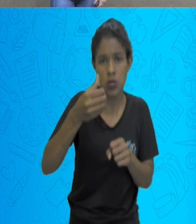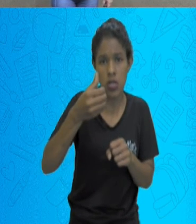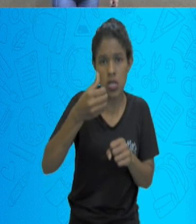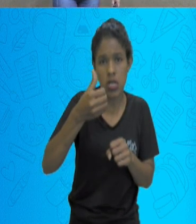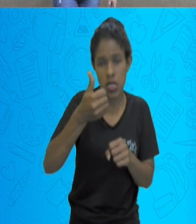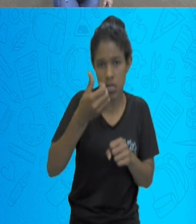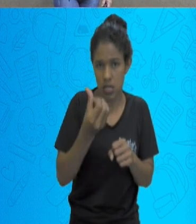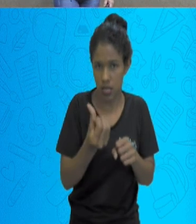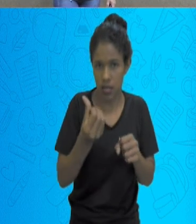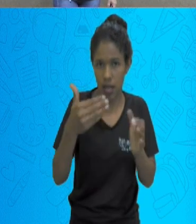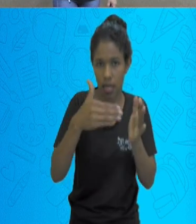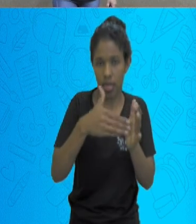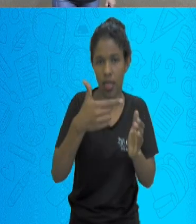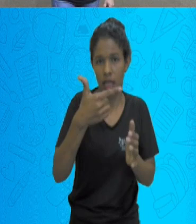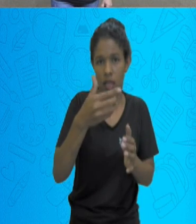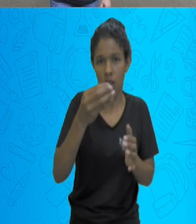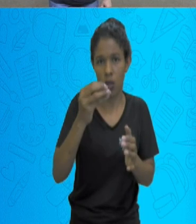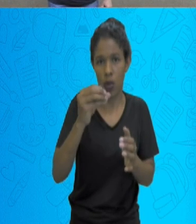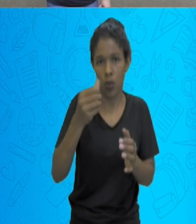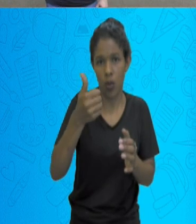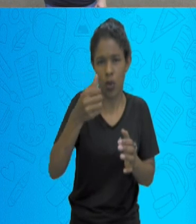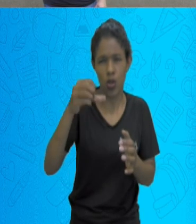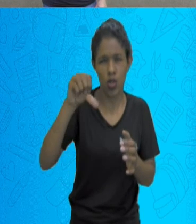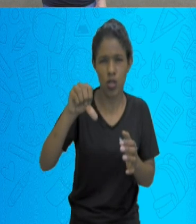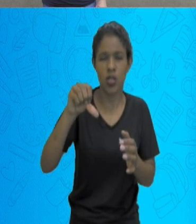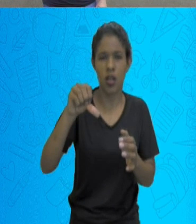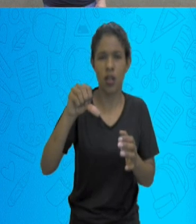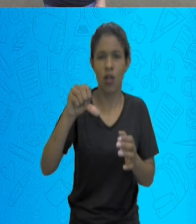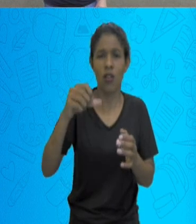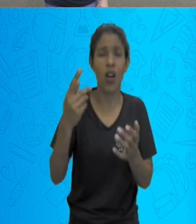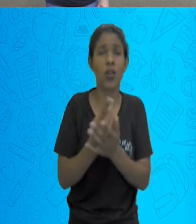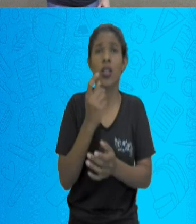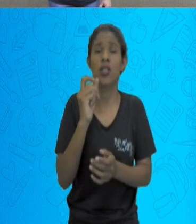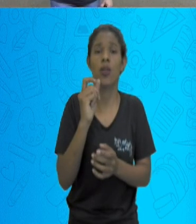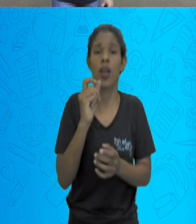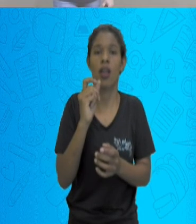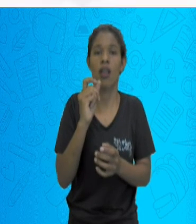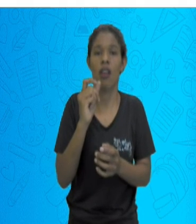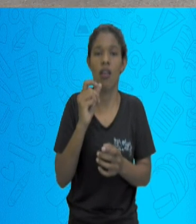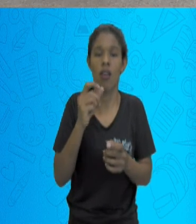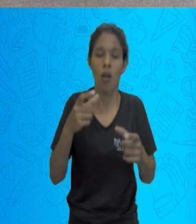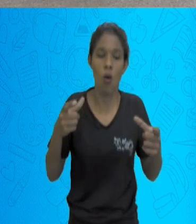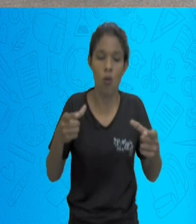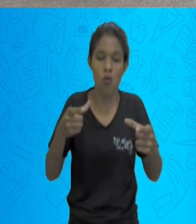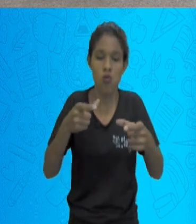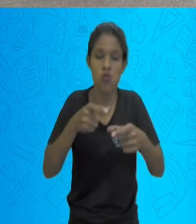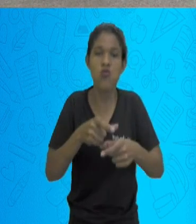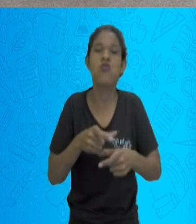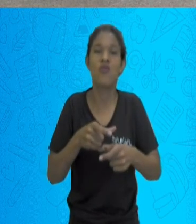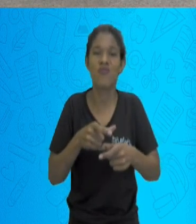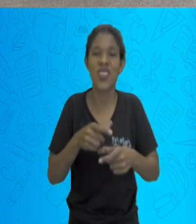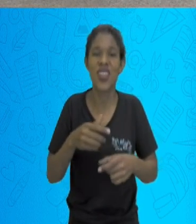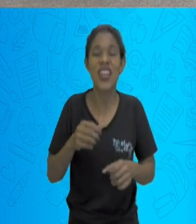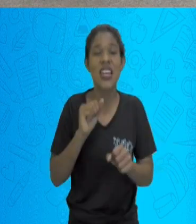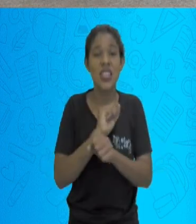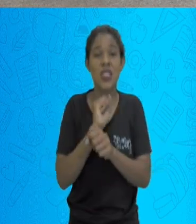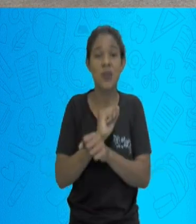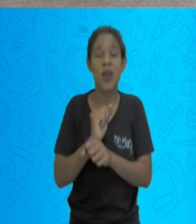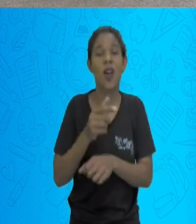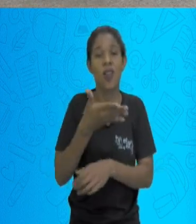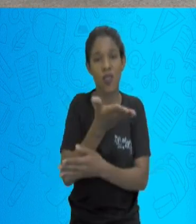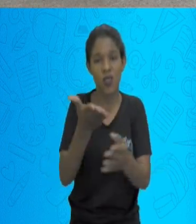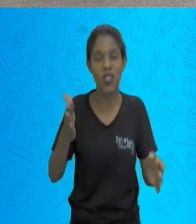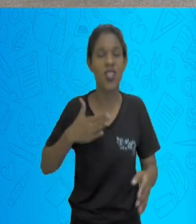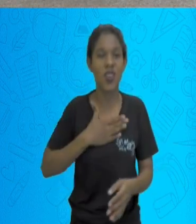cárie diminuiu. Eu espero que você tenha gostado. E para acessar a nossa